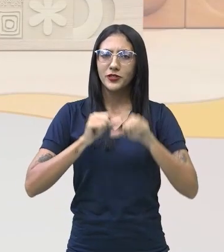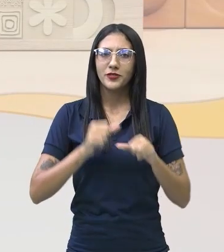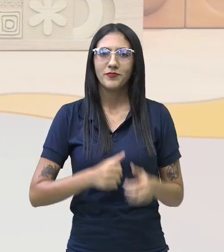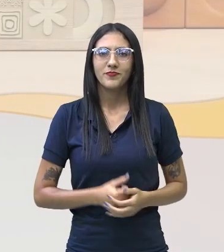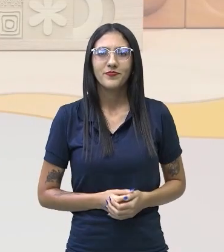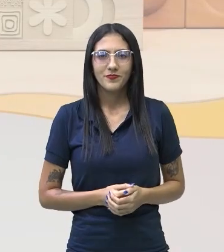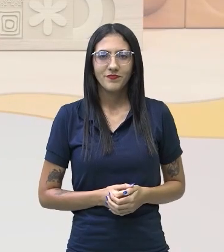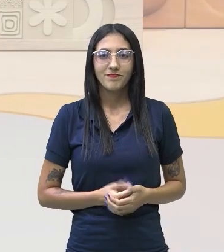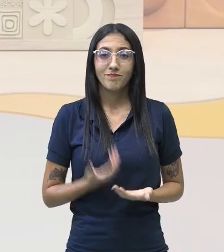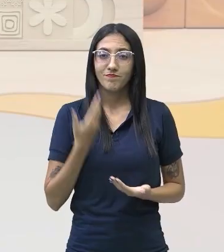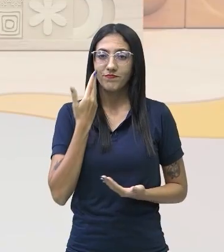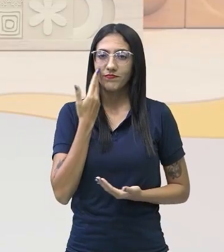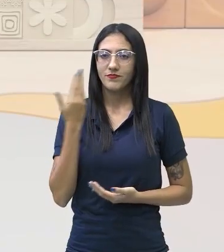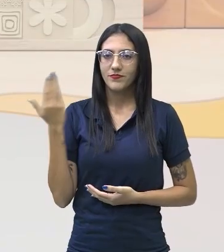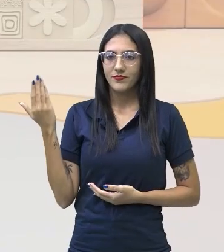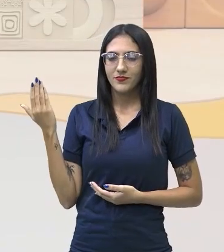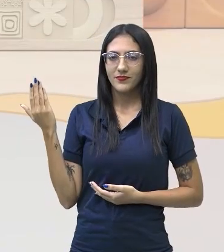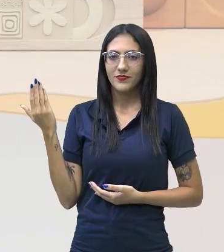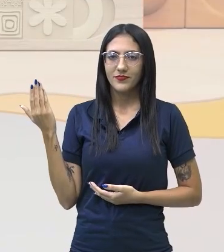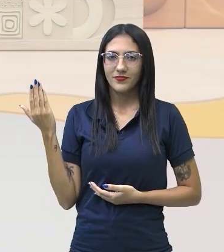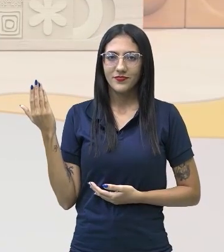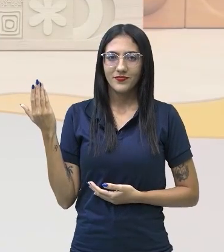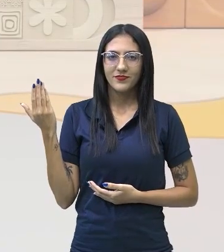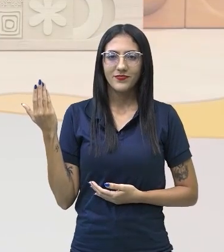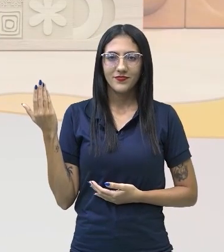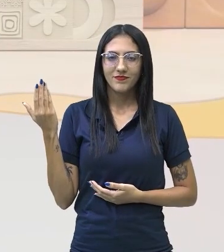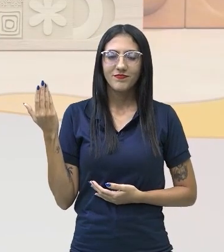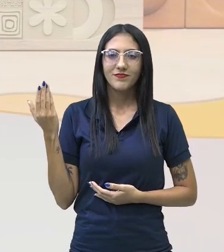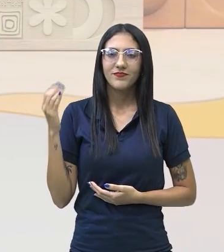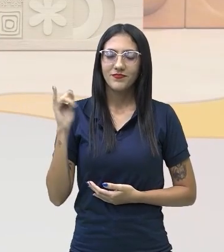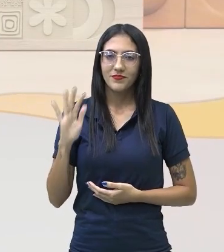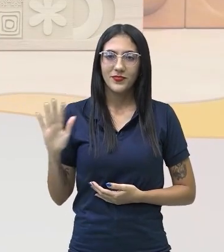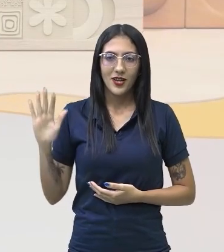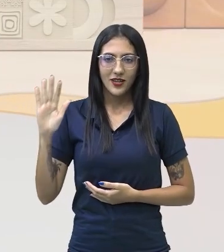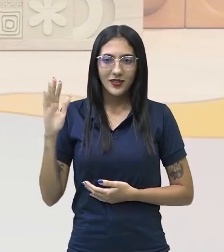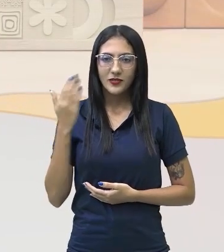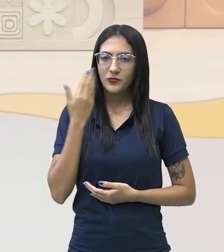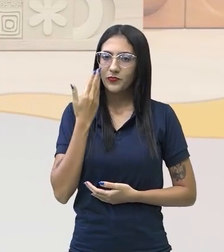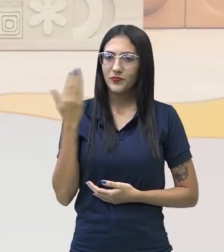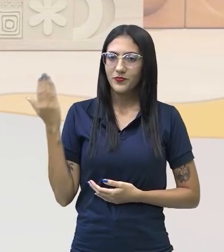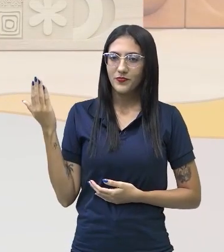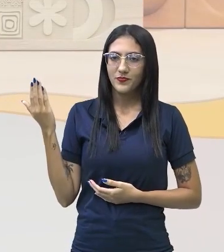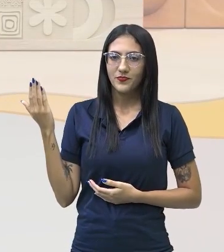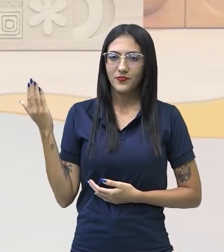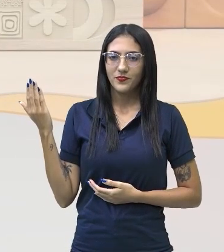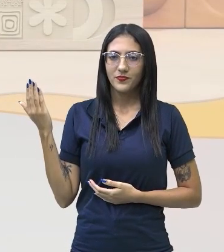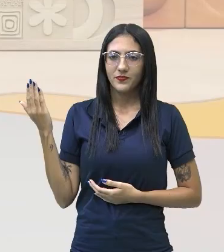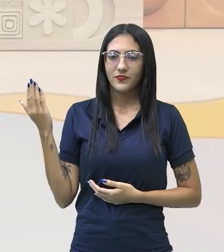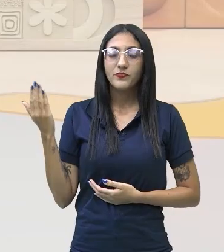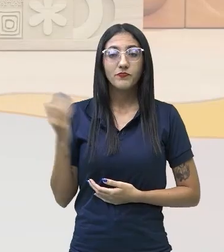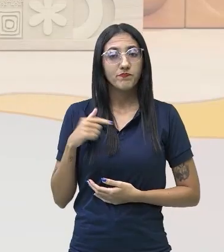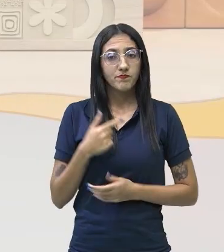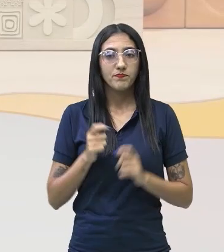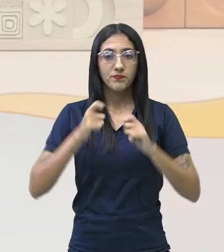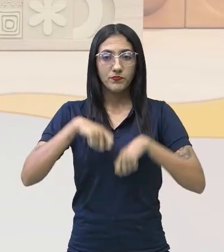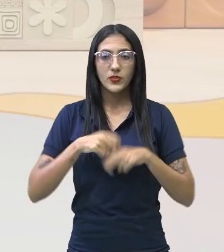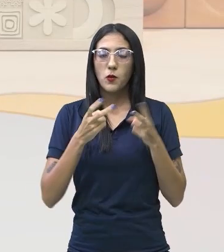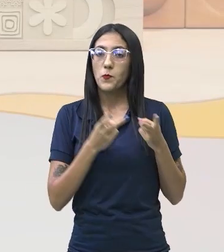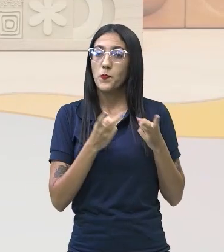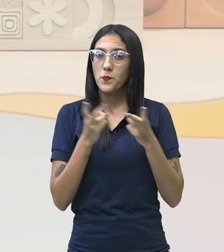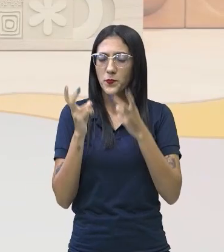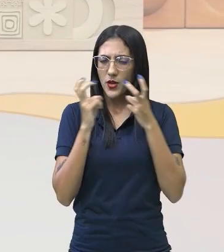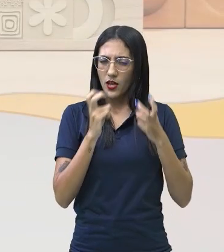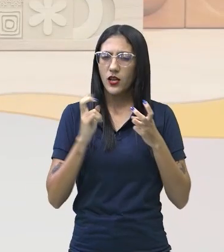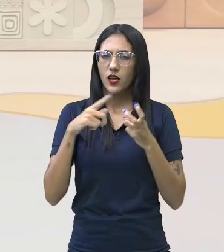bonitinho aqui. Nós temos, então, um videozinho, né? Que é exatamente para a gente perceber, então, que